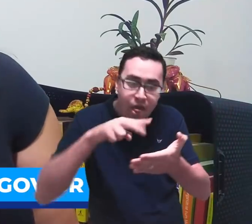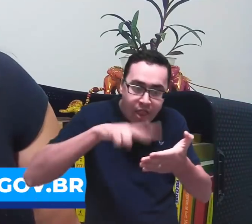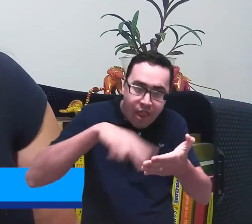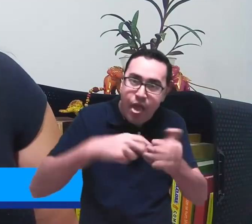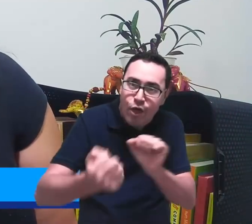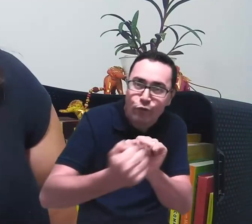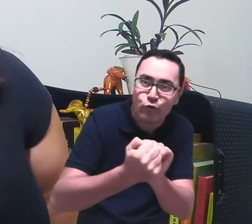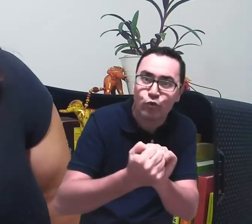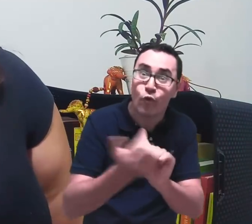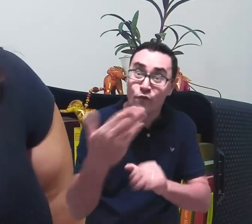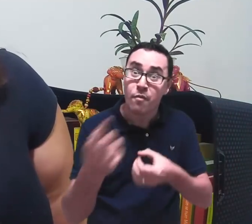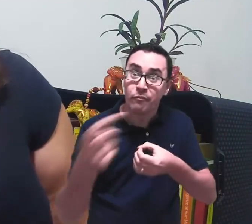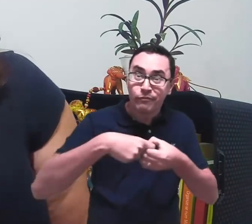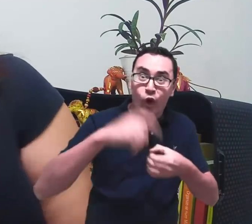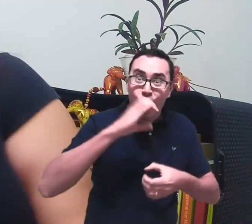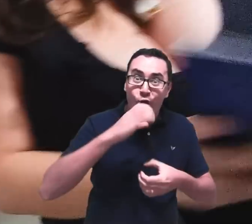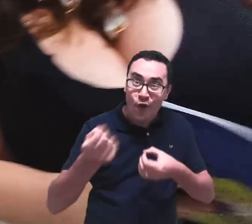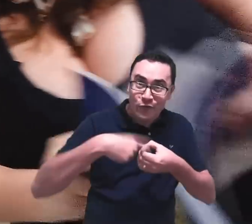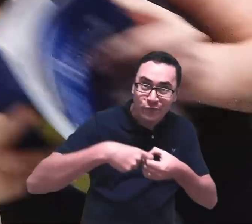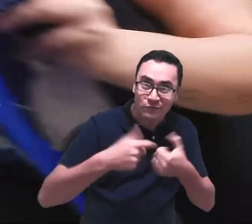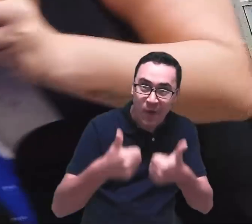retomar logo? Vamos lá?